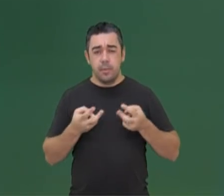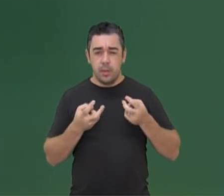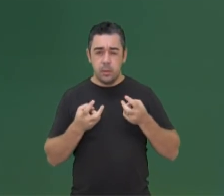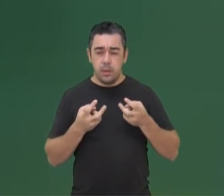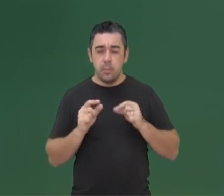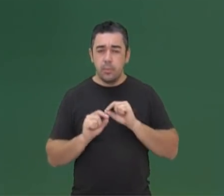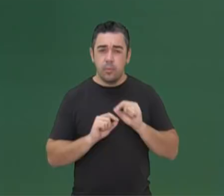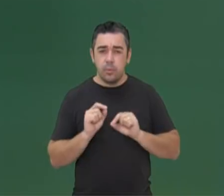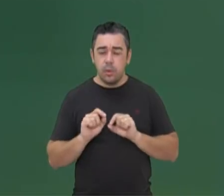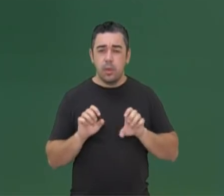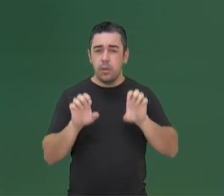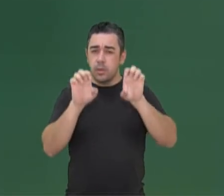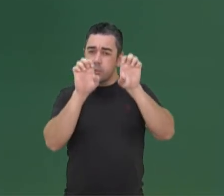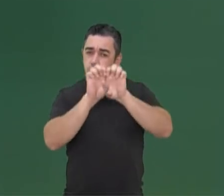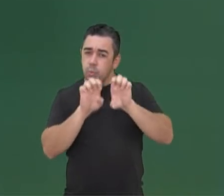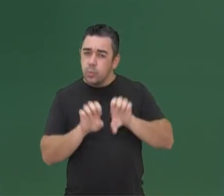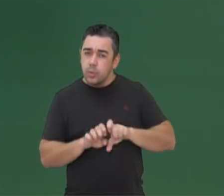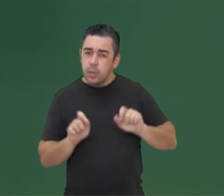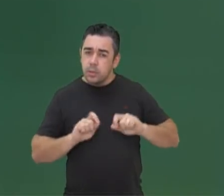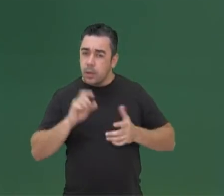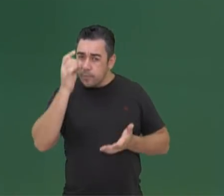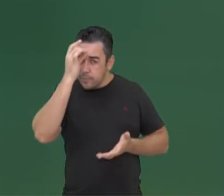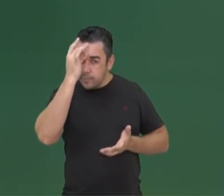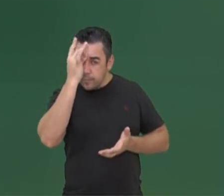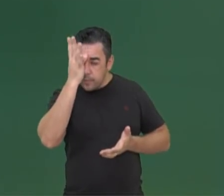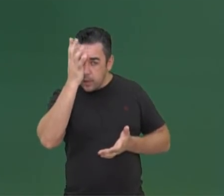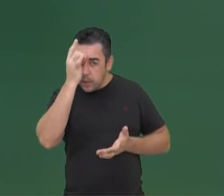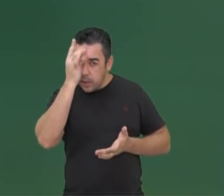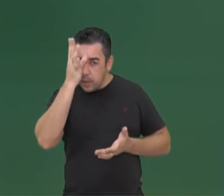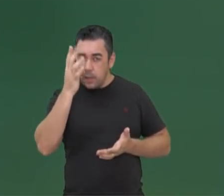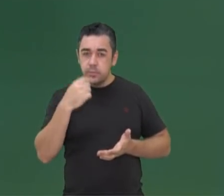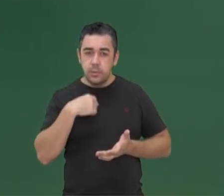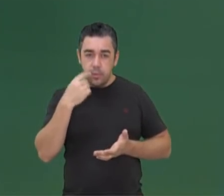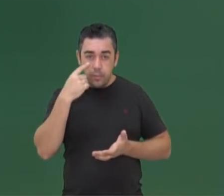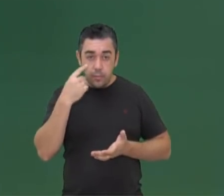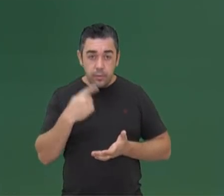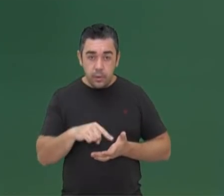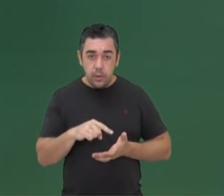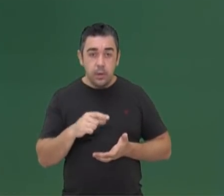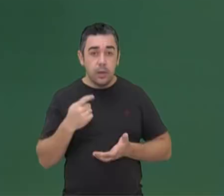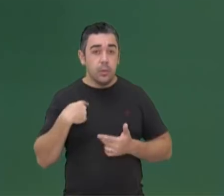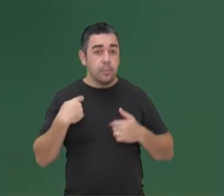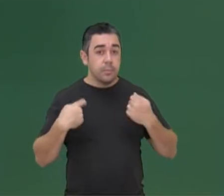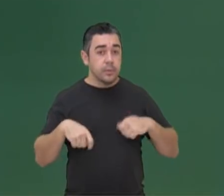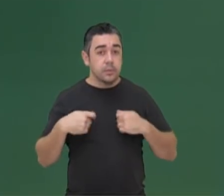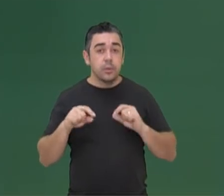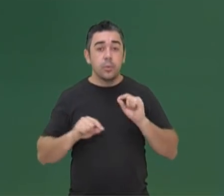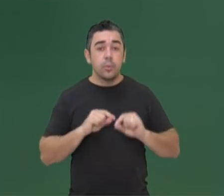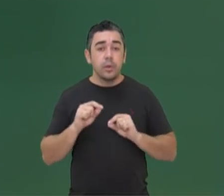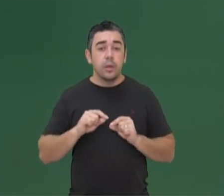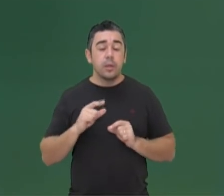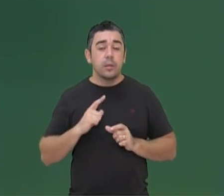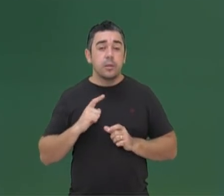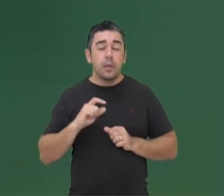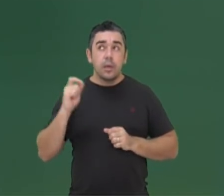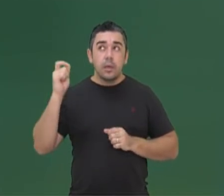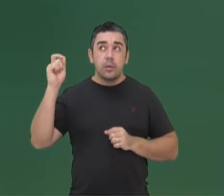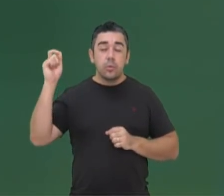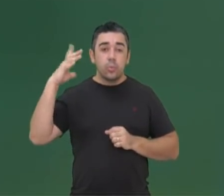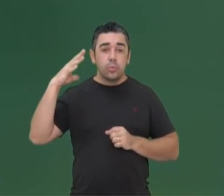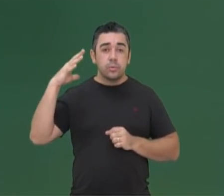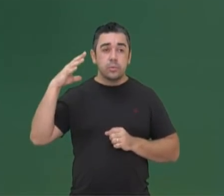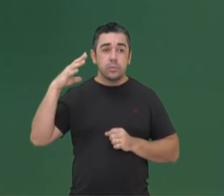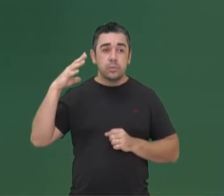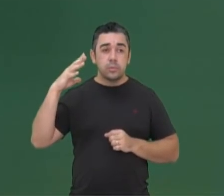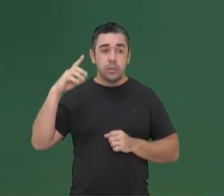observo a estrutura que vai facilitar a visualização. Eu preciso, para observar no microscópio, de luminosidade. Eu preciso de